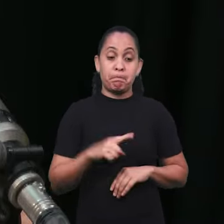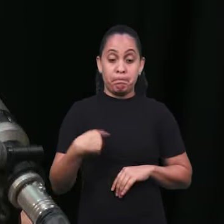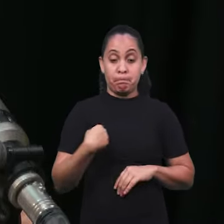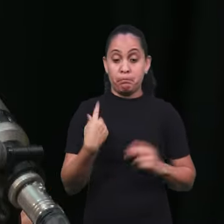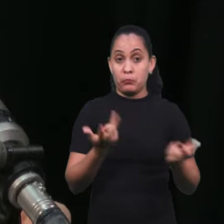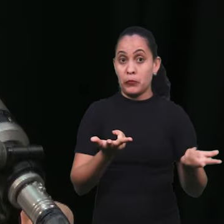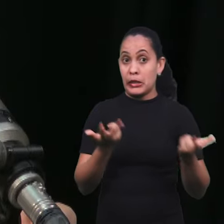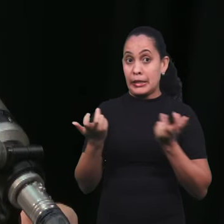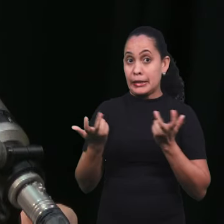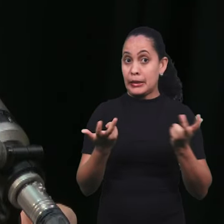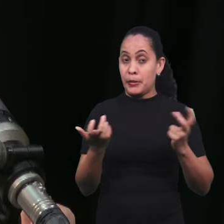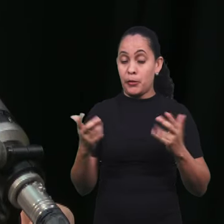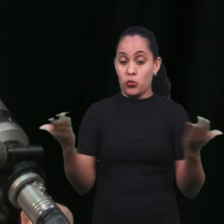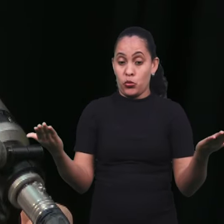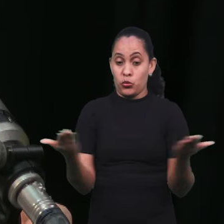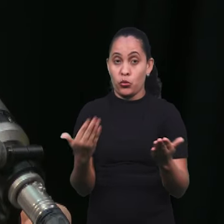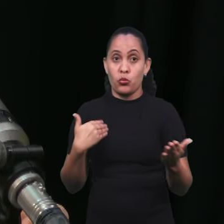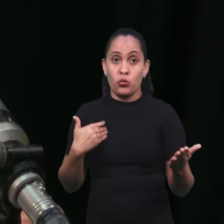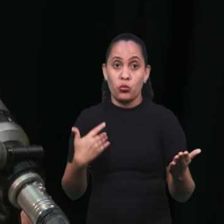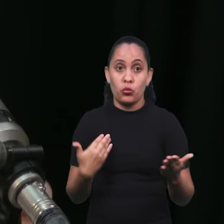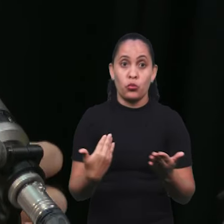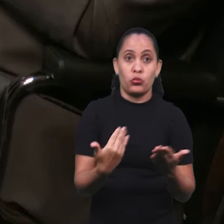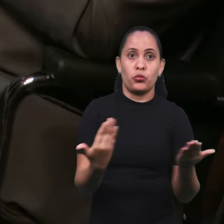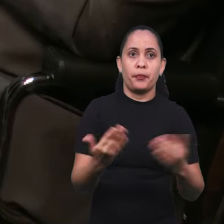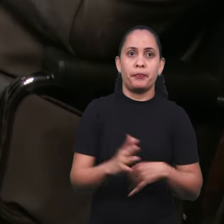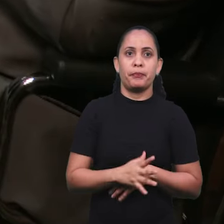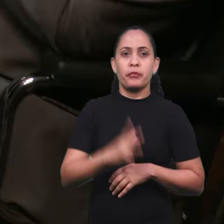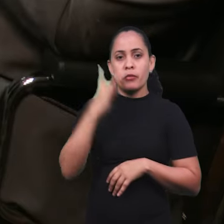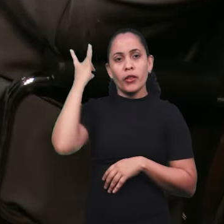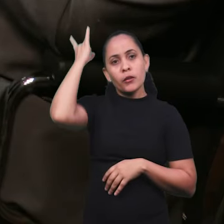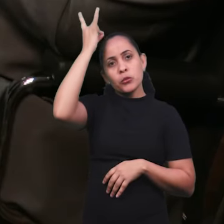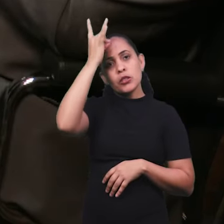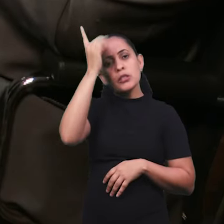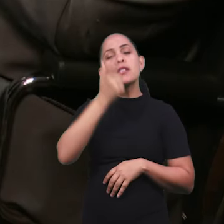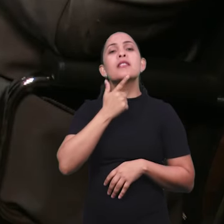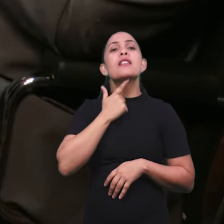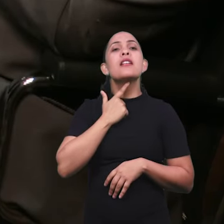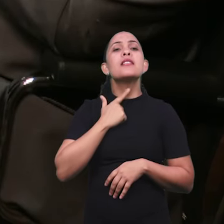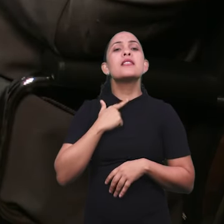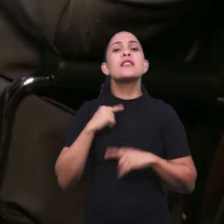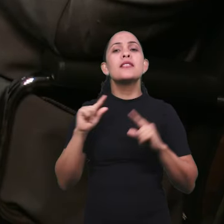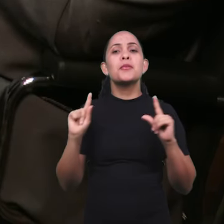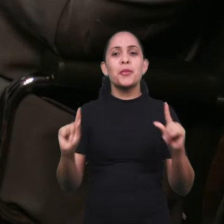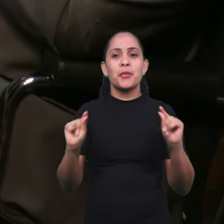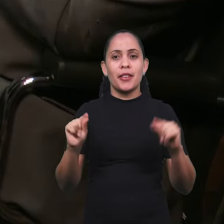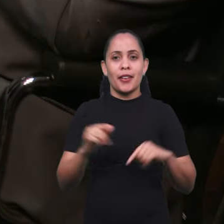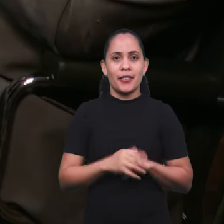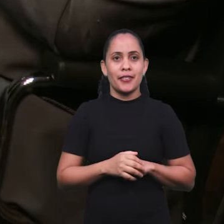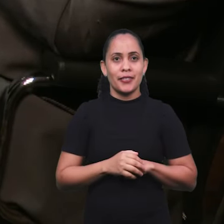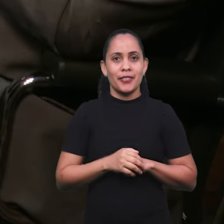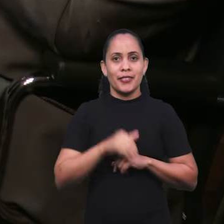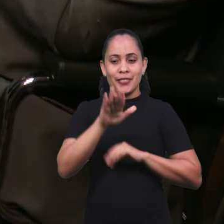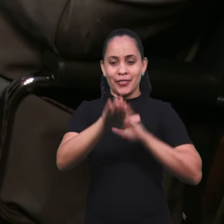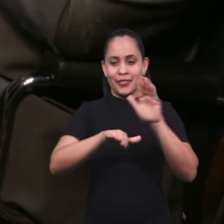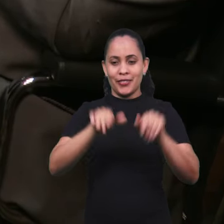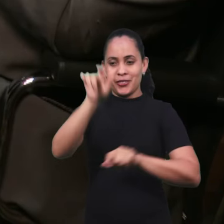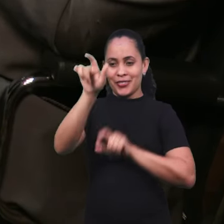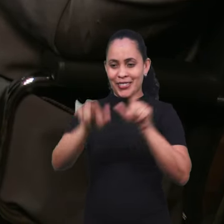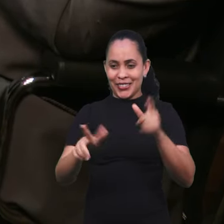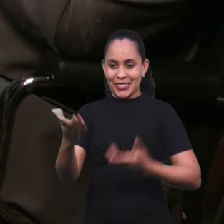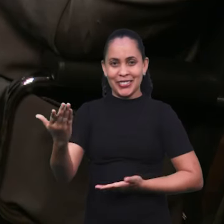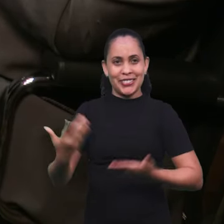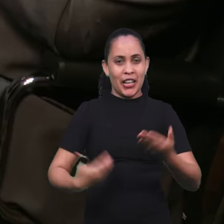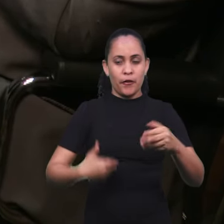pode claramente perceber, até nos nossos dias, o Espírito Santo de Deus quer